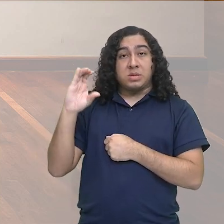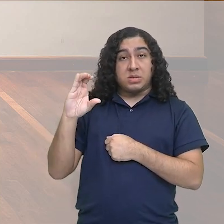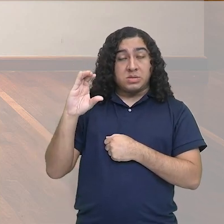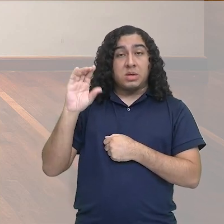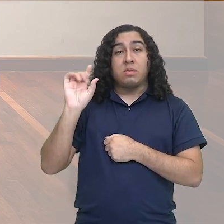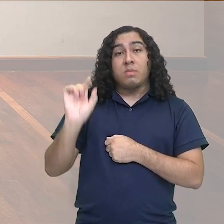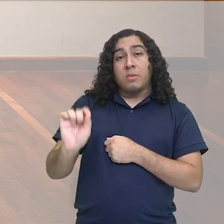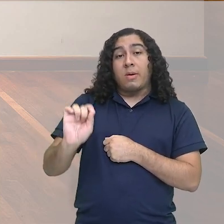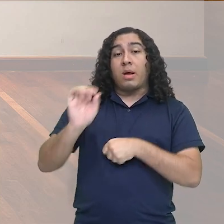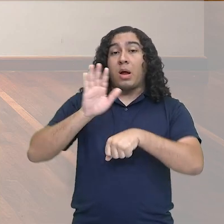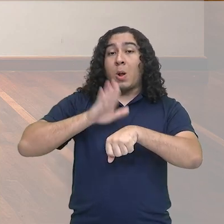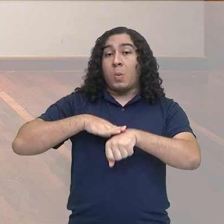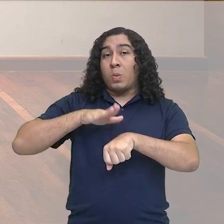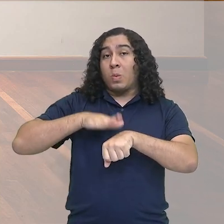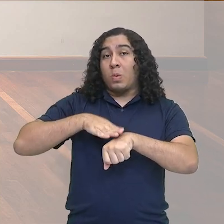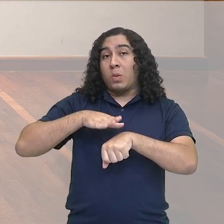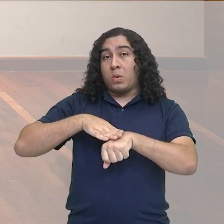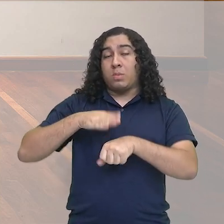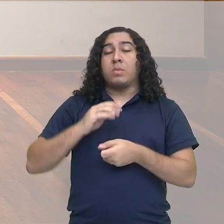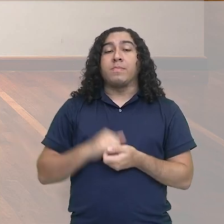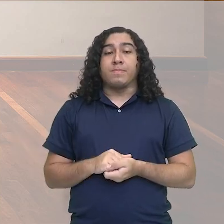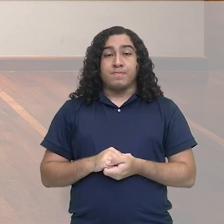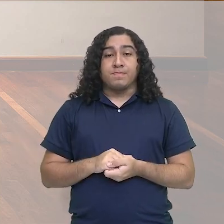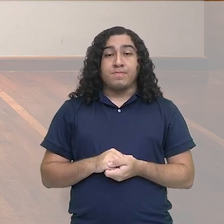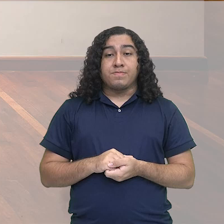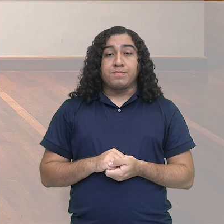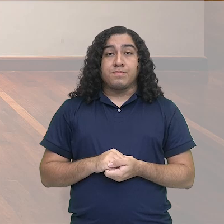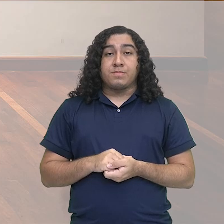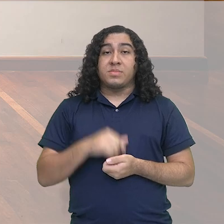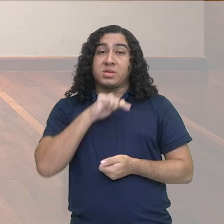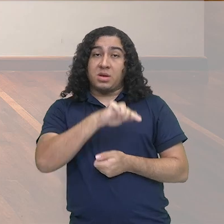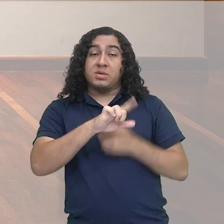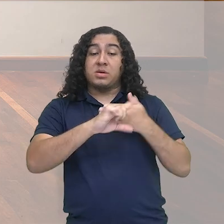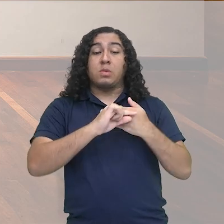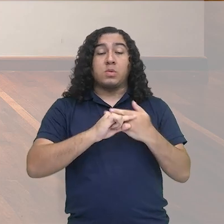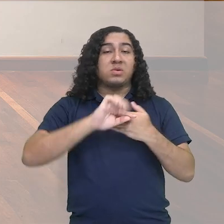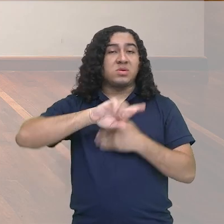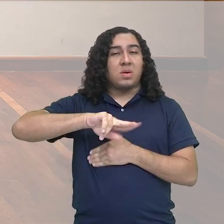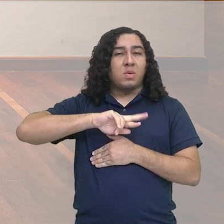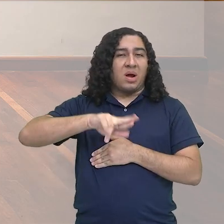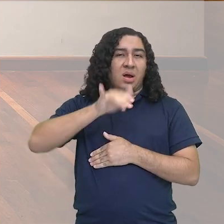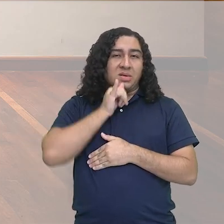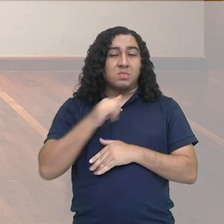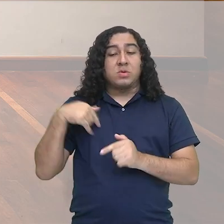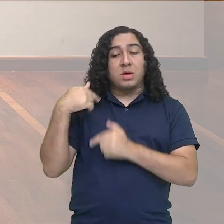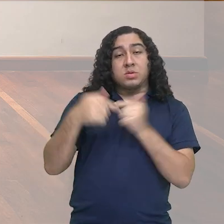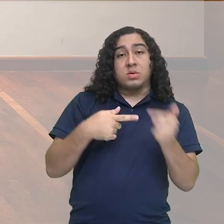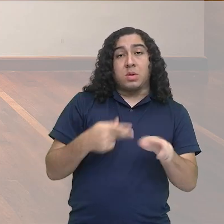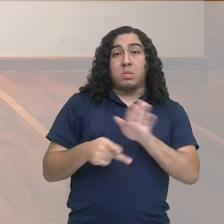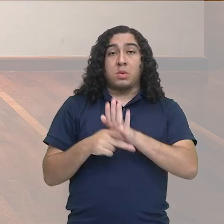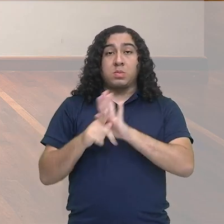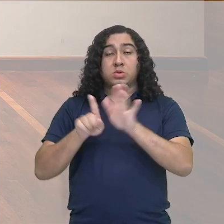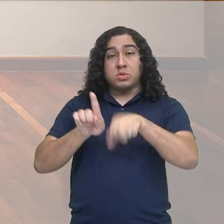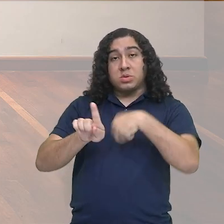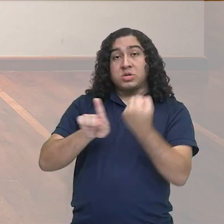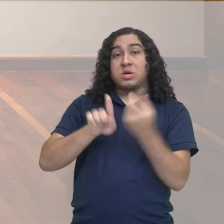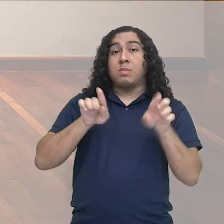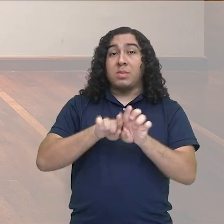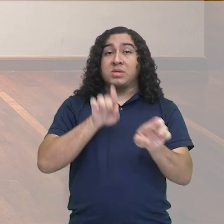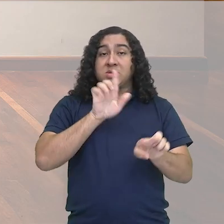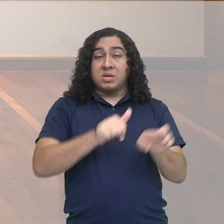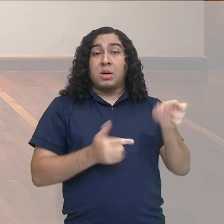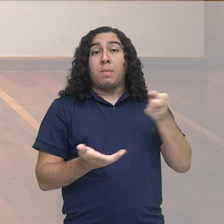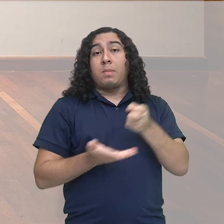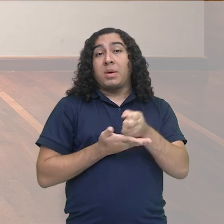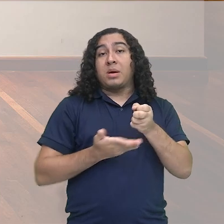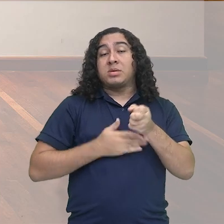né? Apesar de Comte não ser considerado um clássico da sociologia, ele está na origem da sociologia como